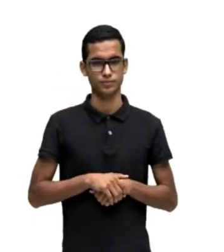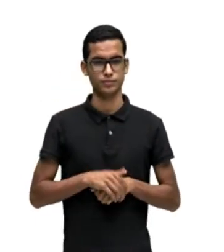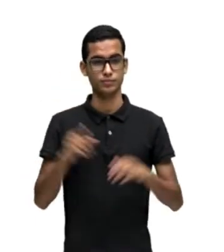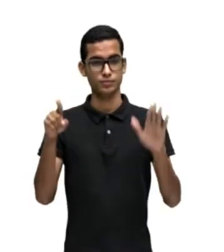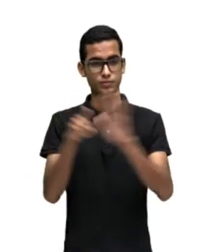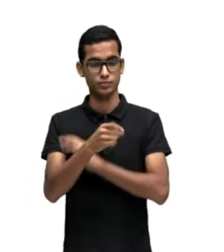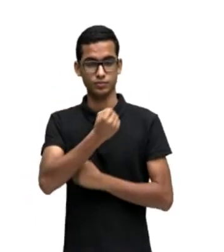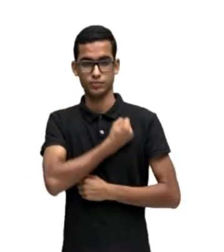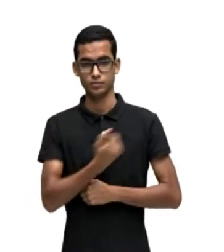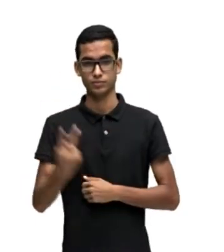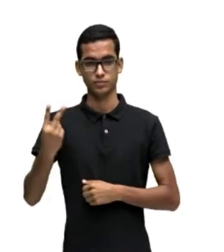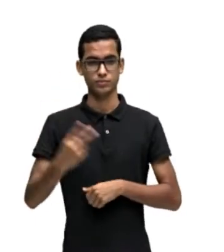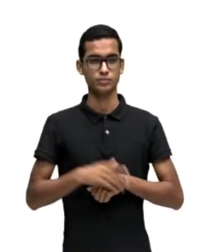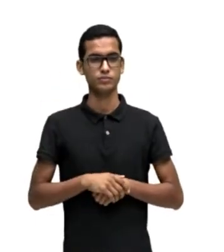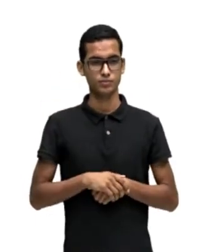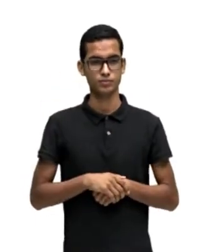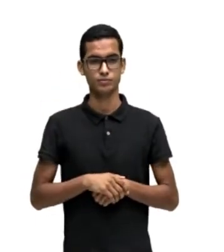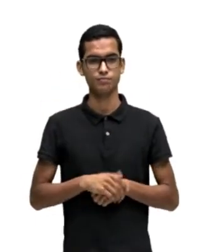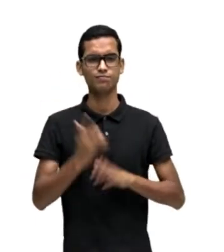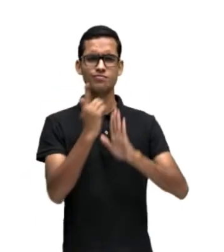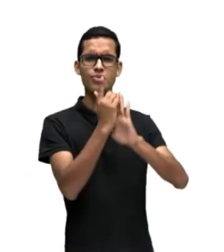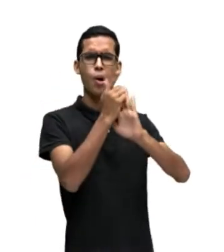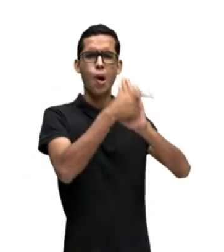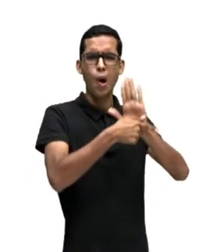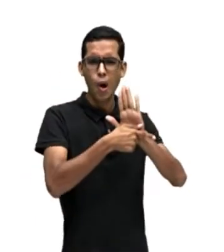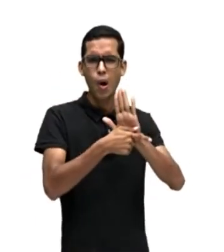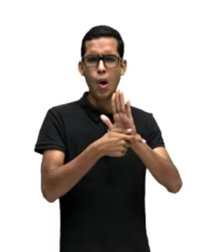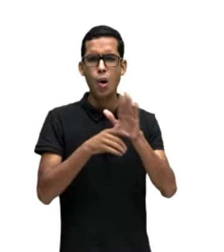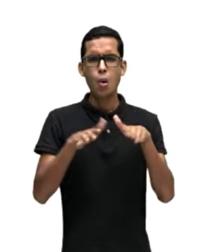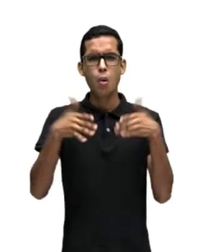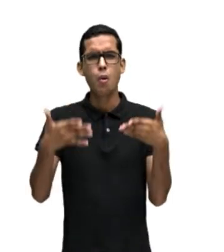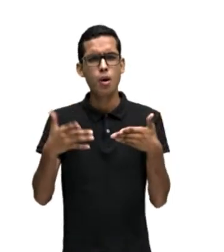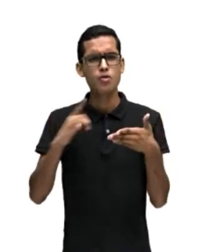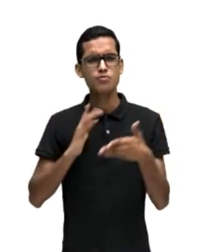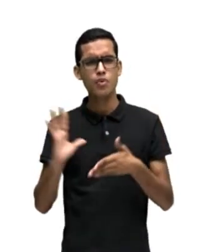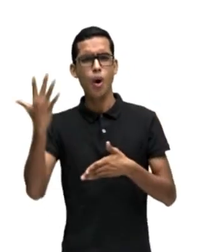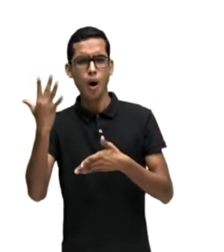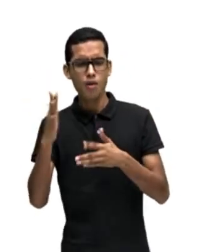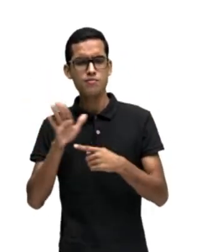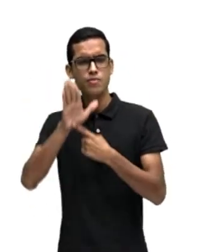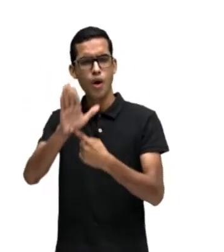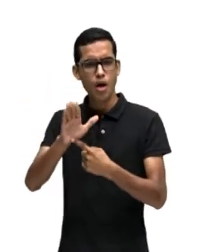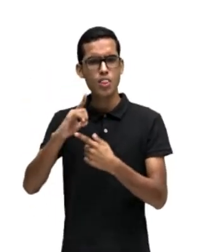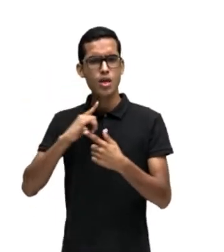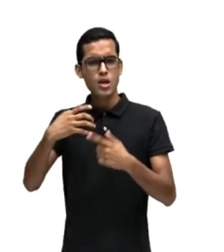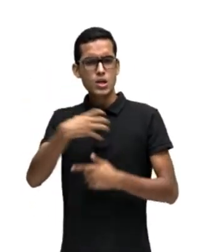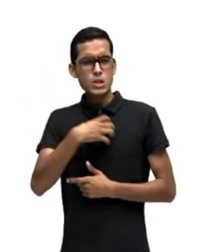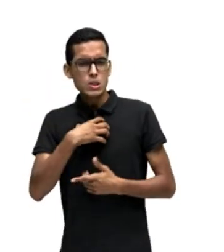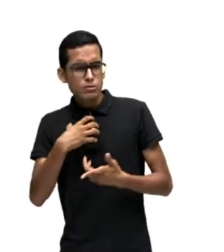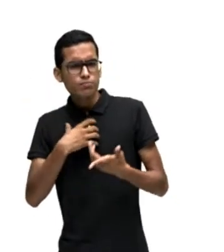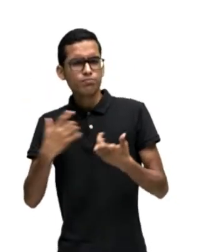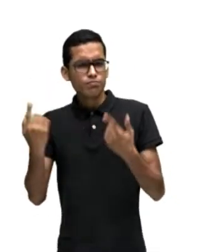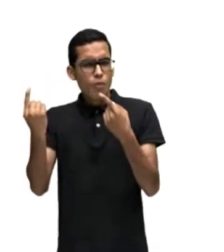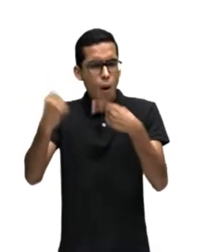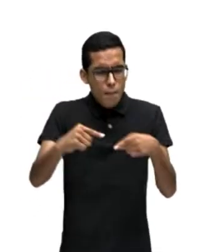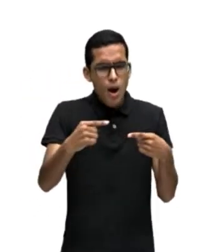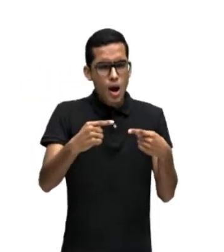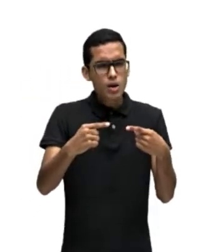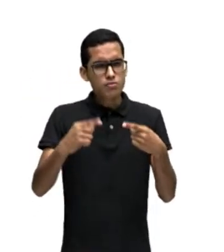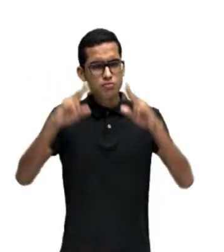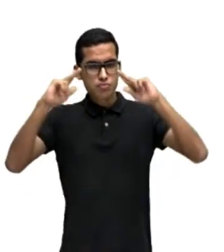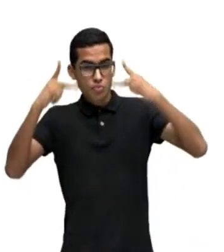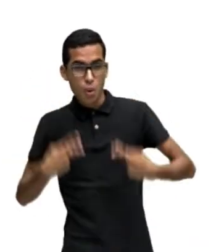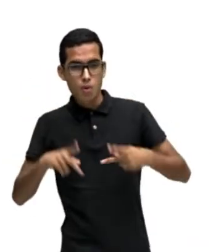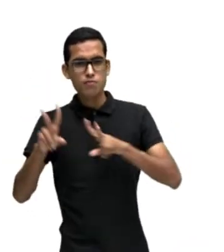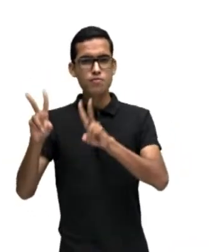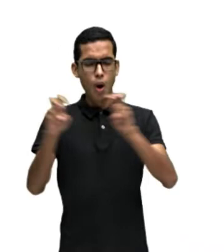Questão 2. Gênero, onde o enredo se baseia principalmente em conflitos sentimentais humanos, muitas vezes com um